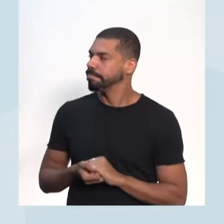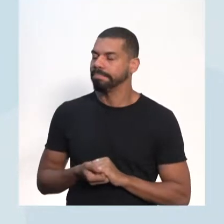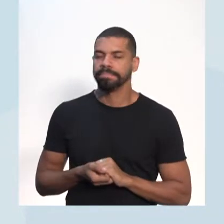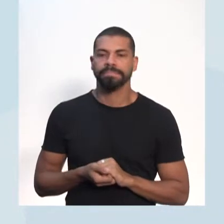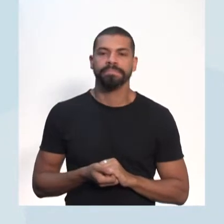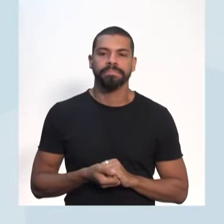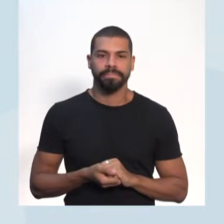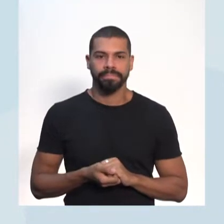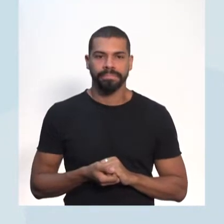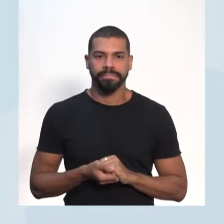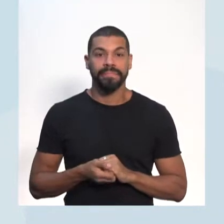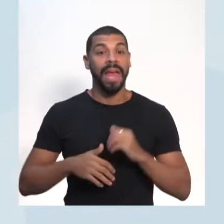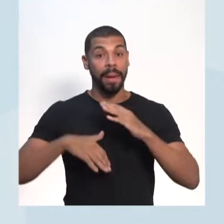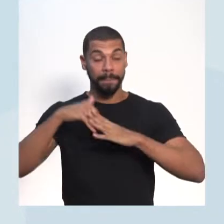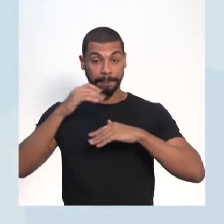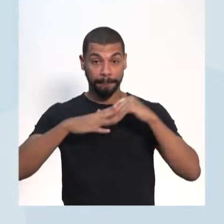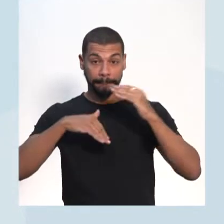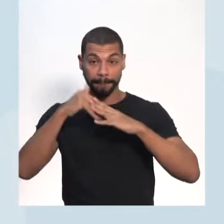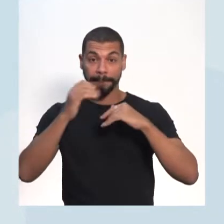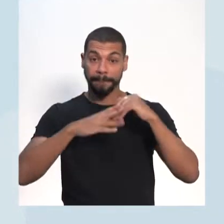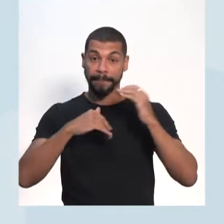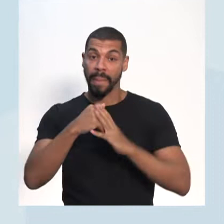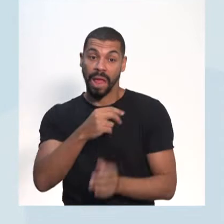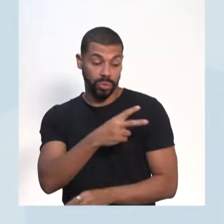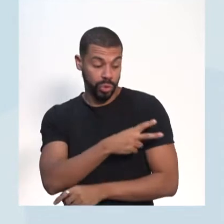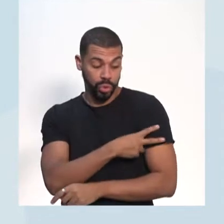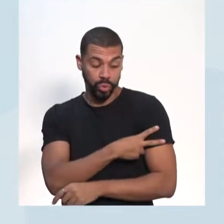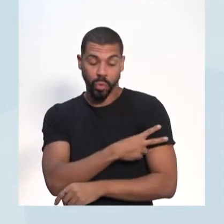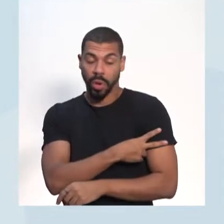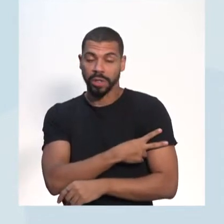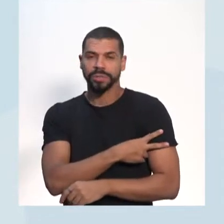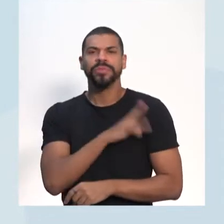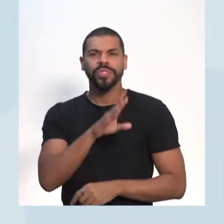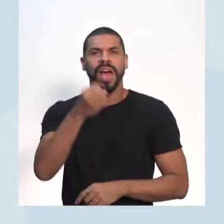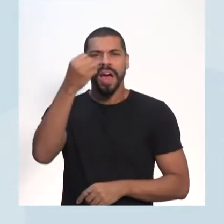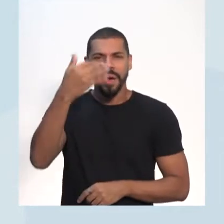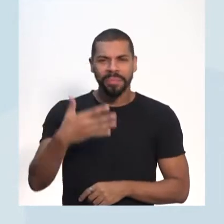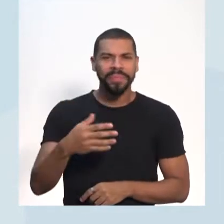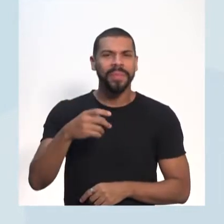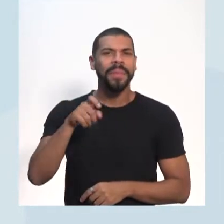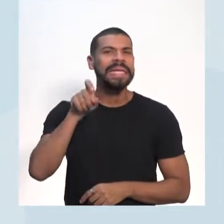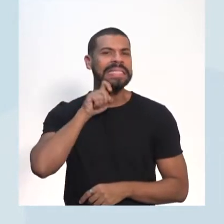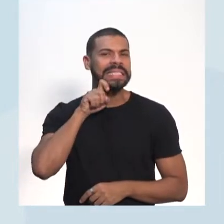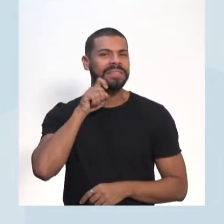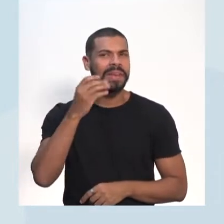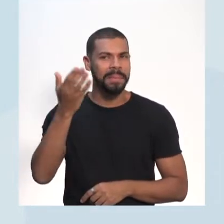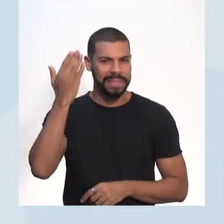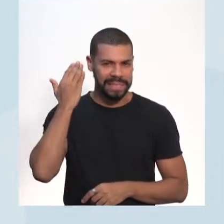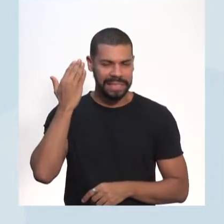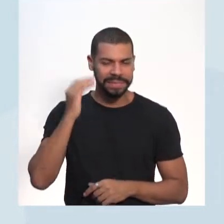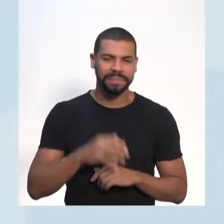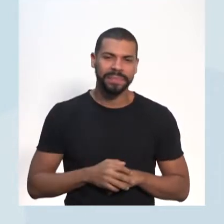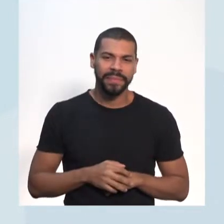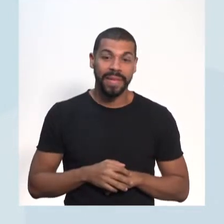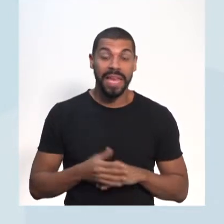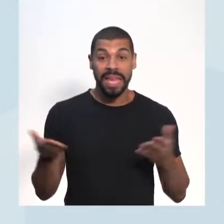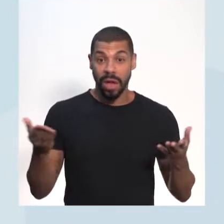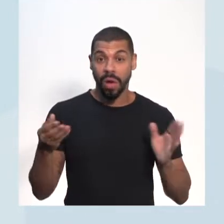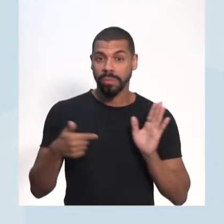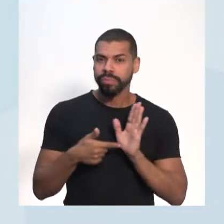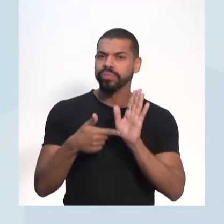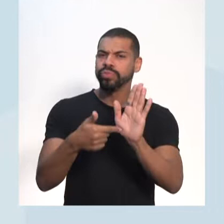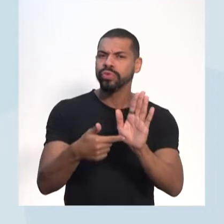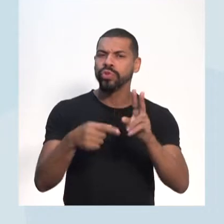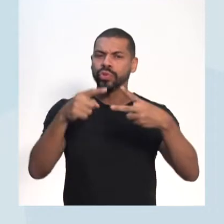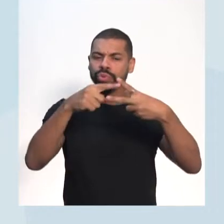habilidade. Peguei o segundo ano, eu já havia falado, né, de uma atividade na sexta-feira do segundo ano, e eu trouxe